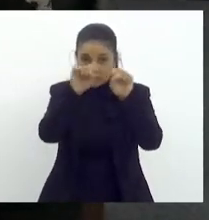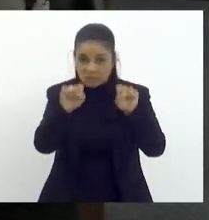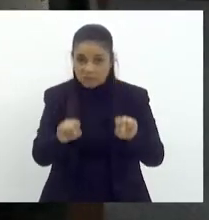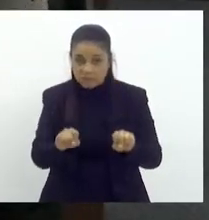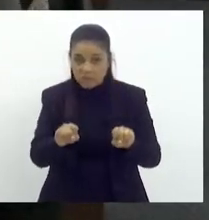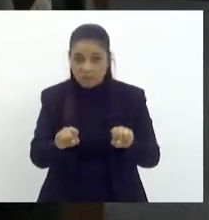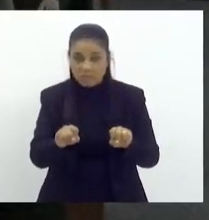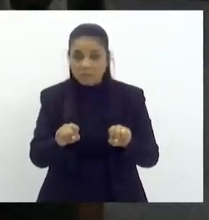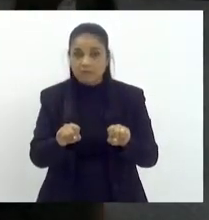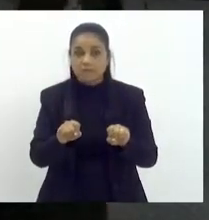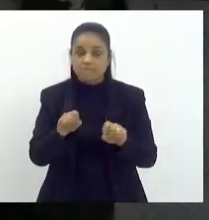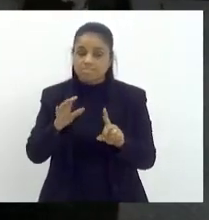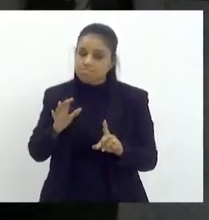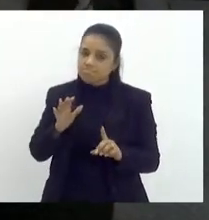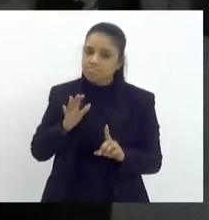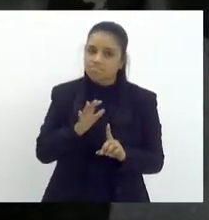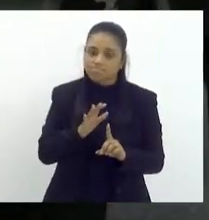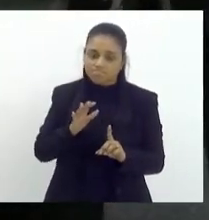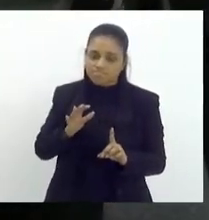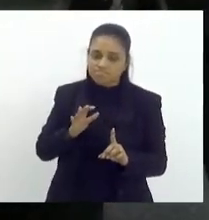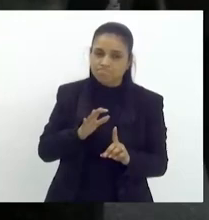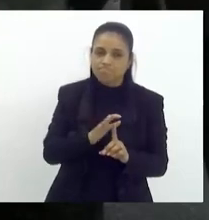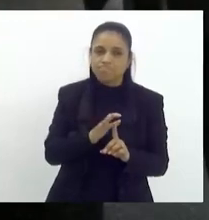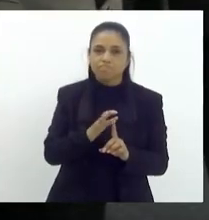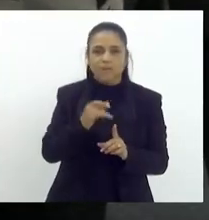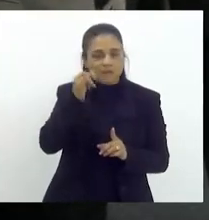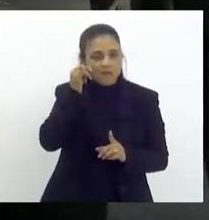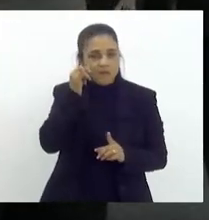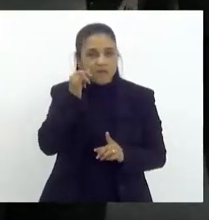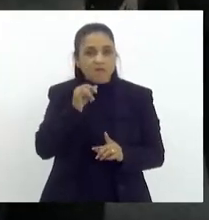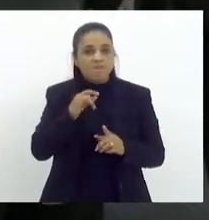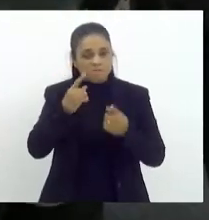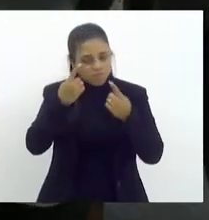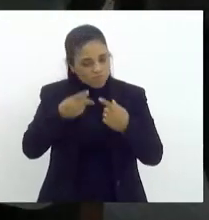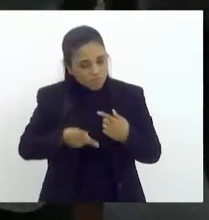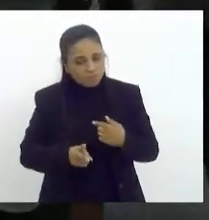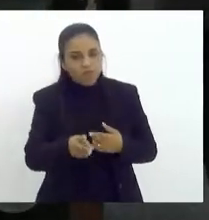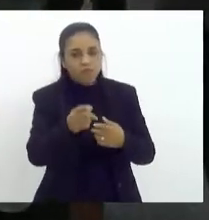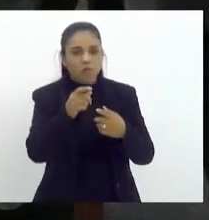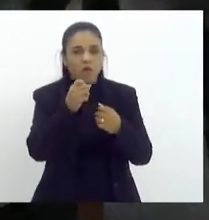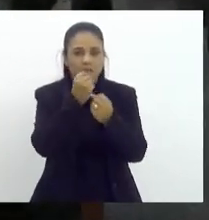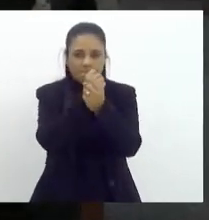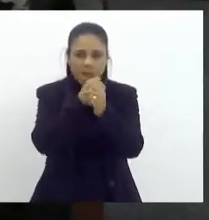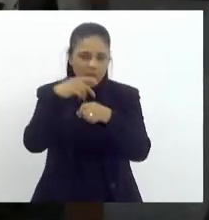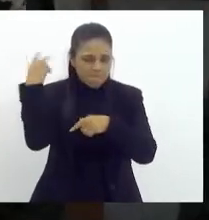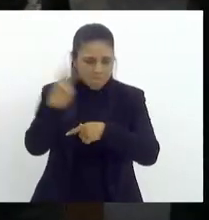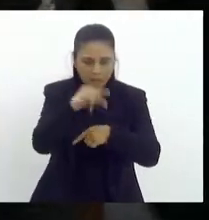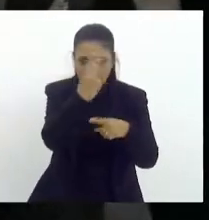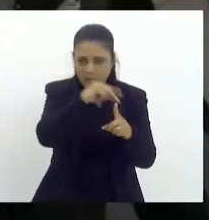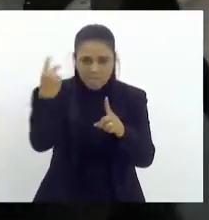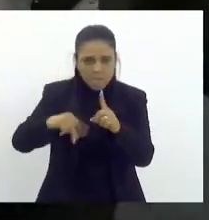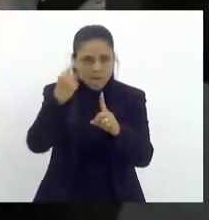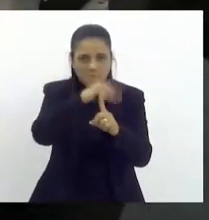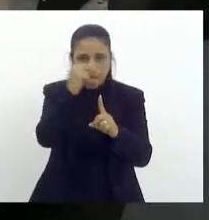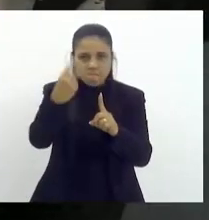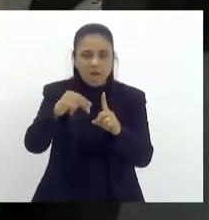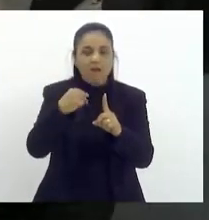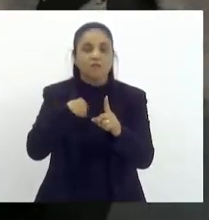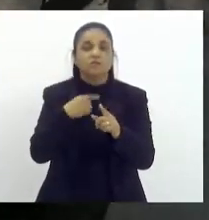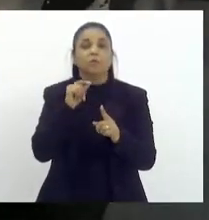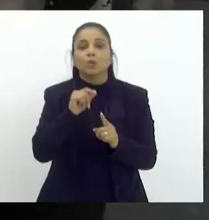tenta coibir e contornar torturas no nosso estado pensar que as torturas são daqueles